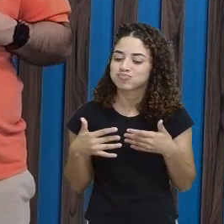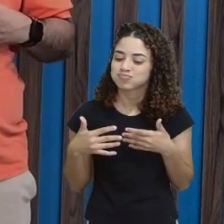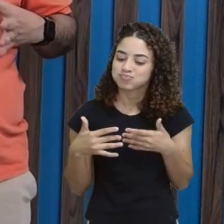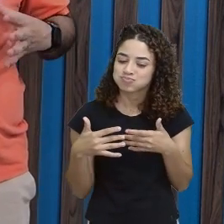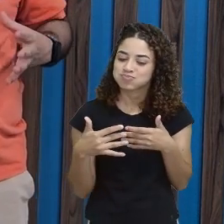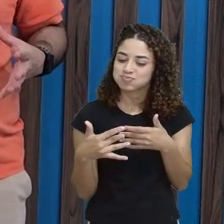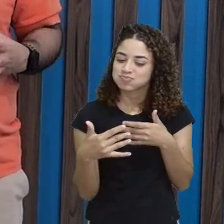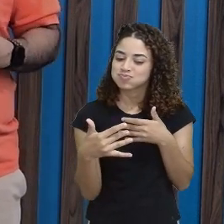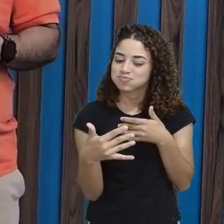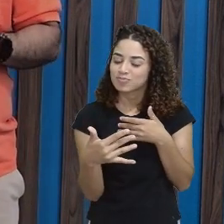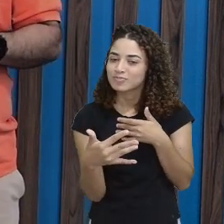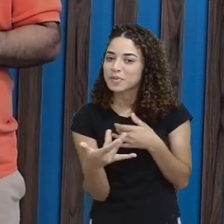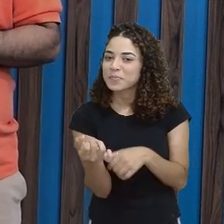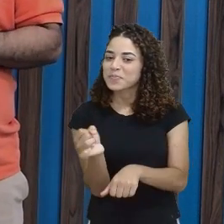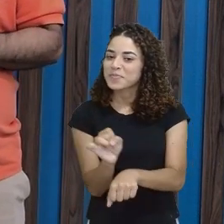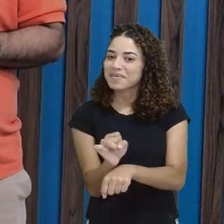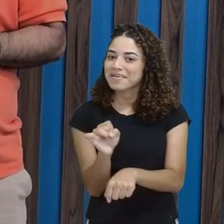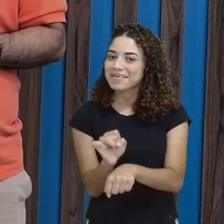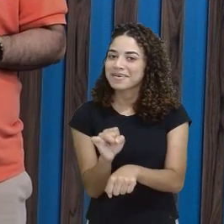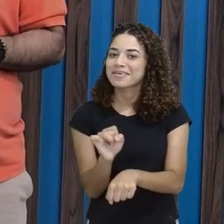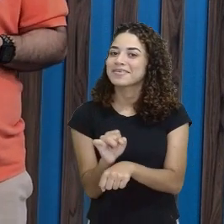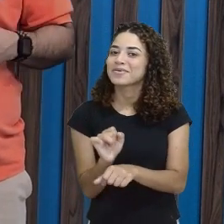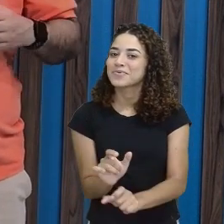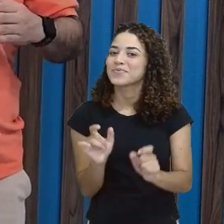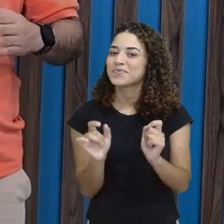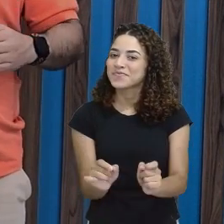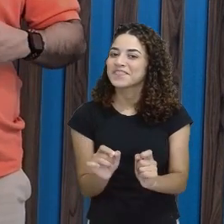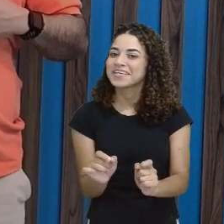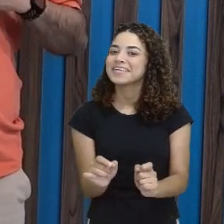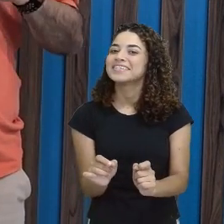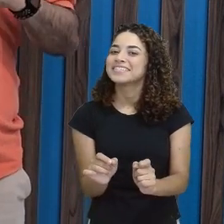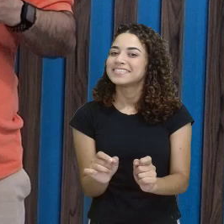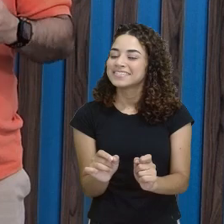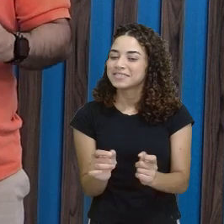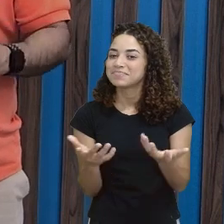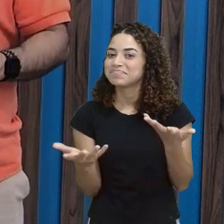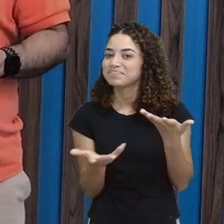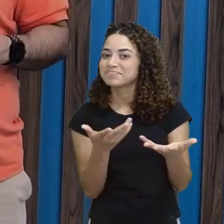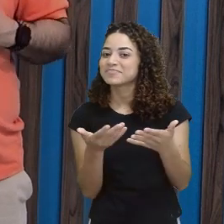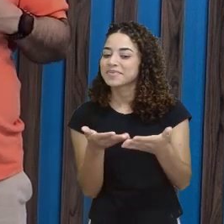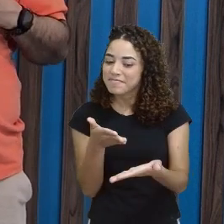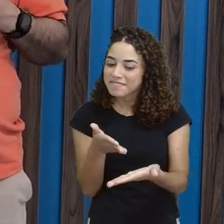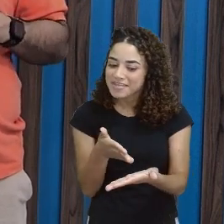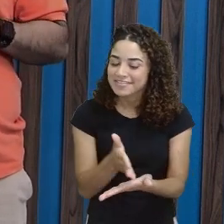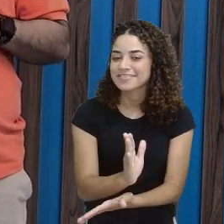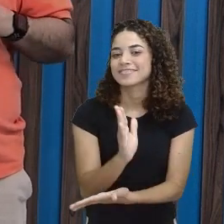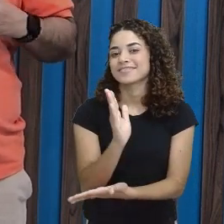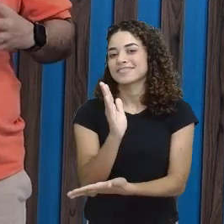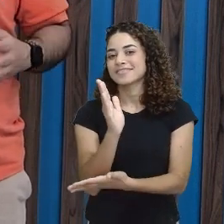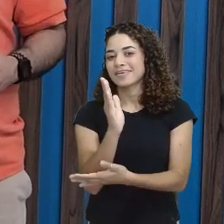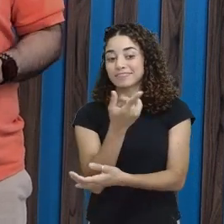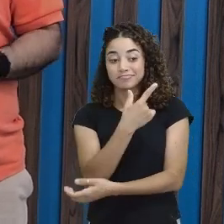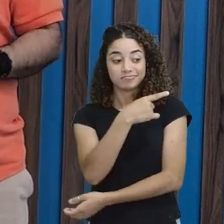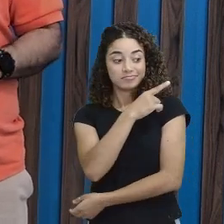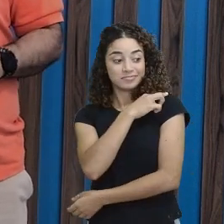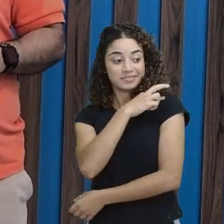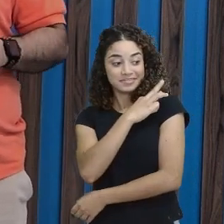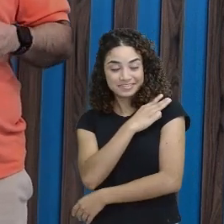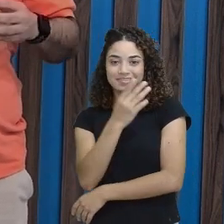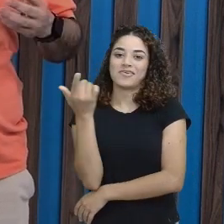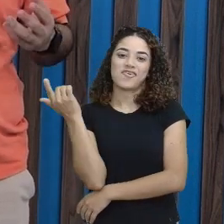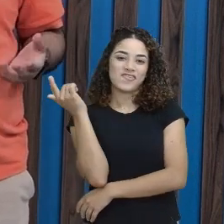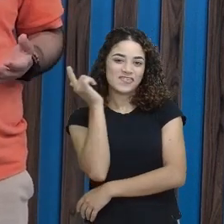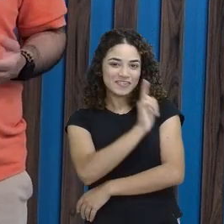a contagem regressiva para aí passar para o ensino médio.